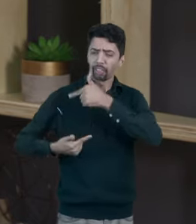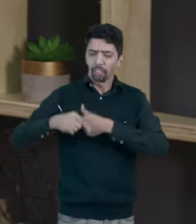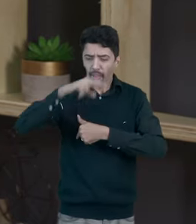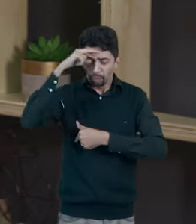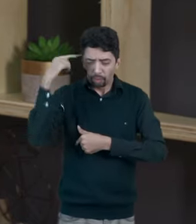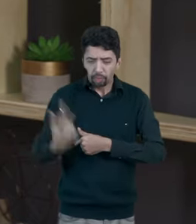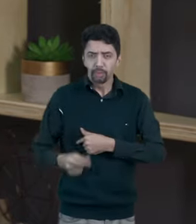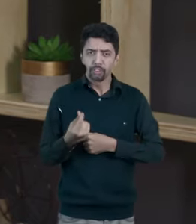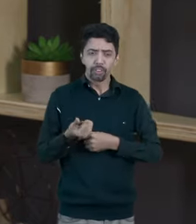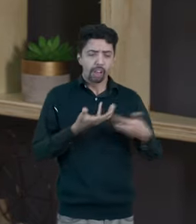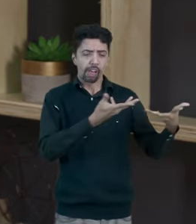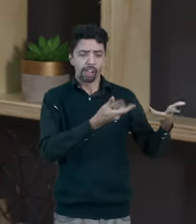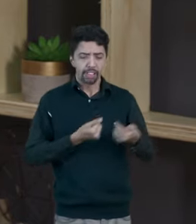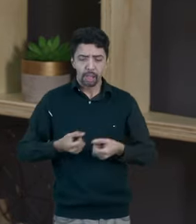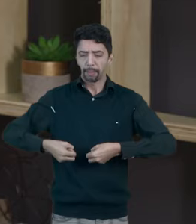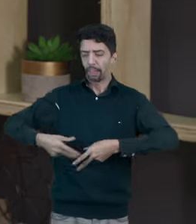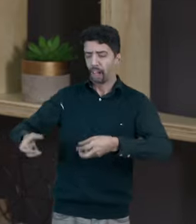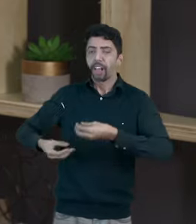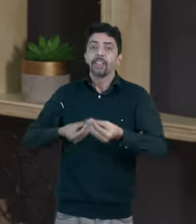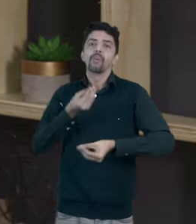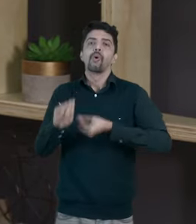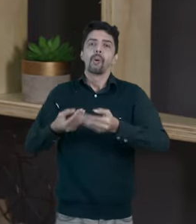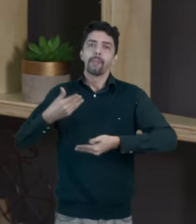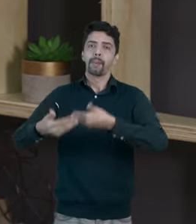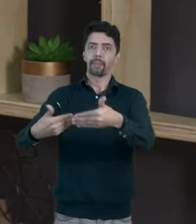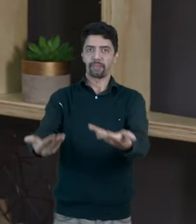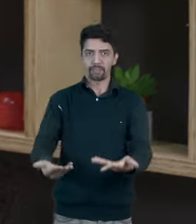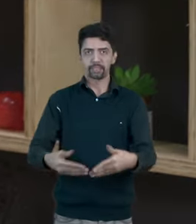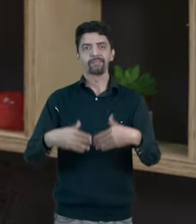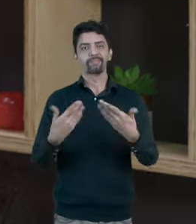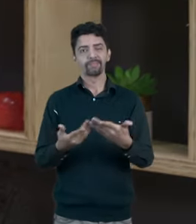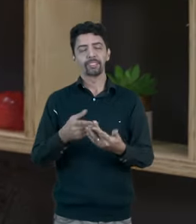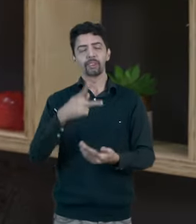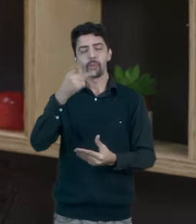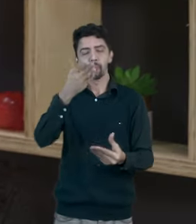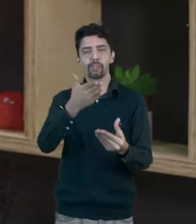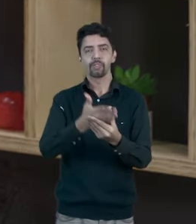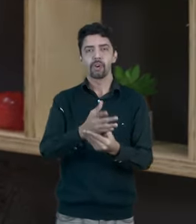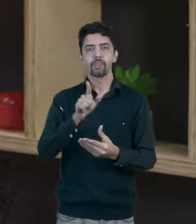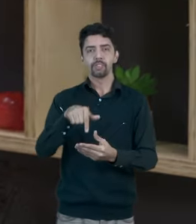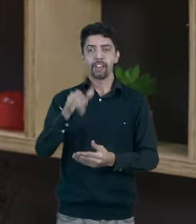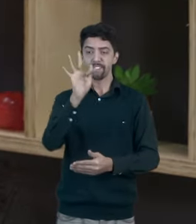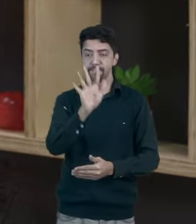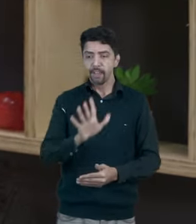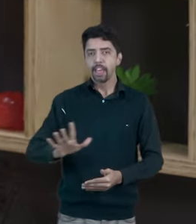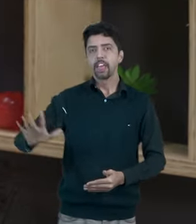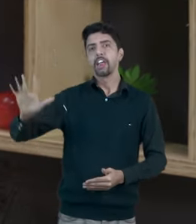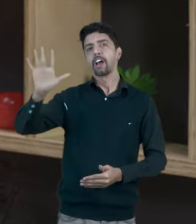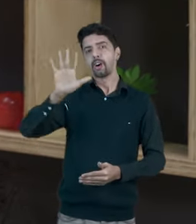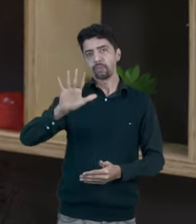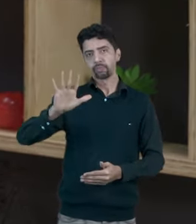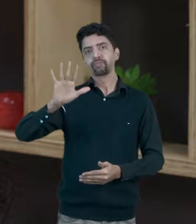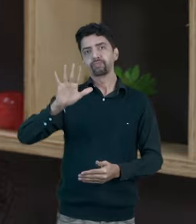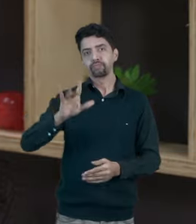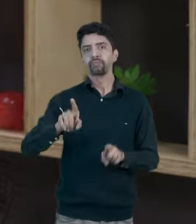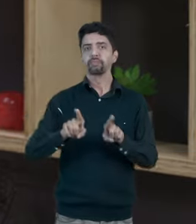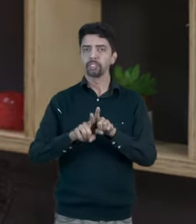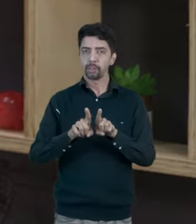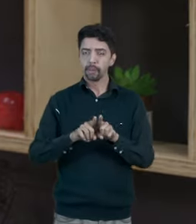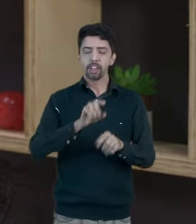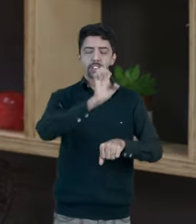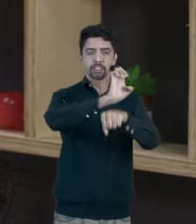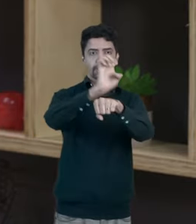aquele dinheiro que você gasta como eu vou fazer daqui para frente o PROCON é uma instituição Federal com